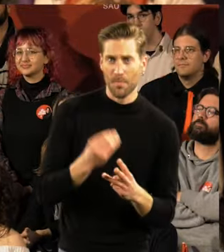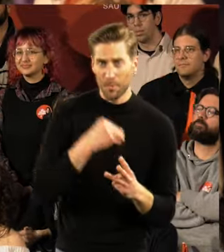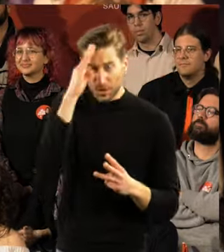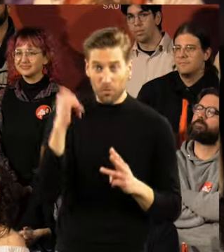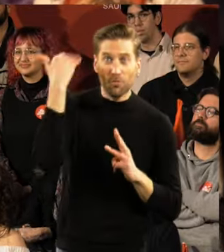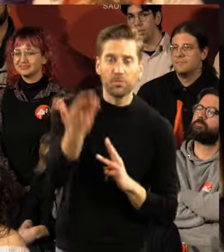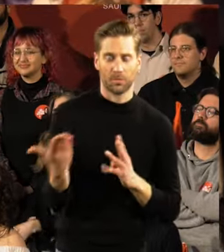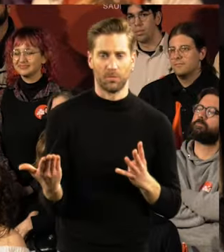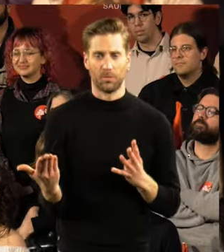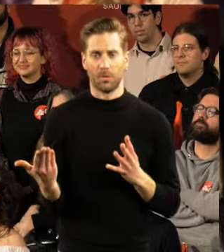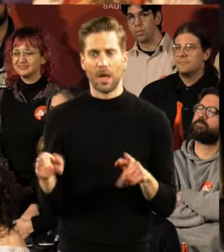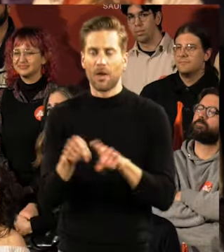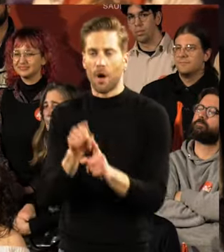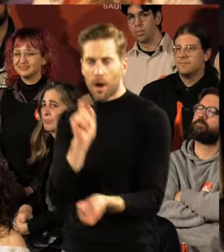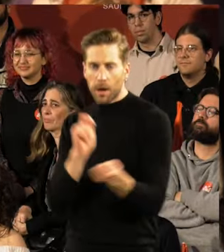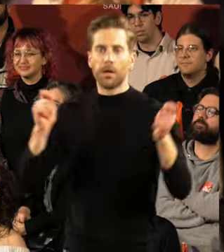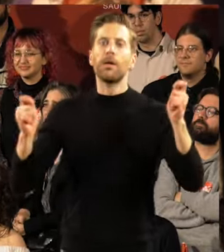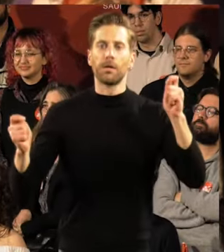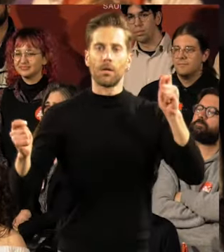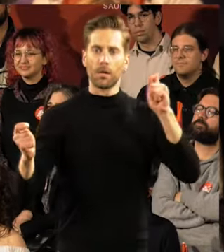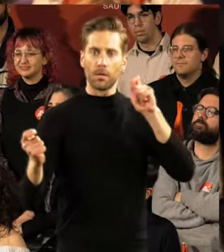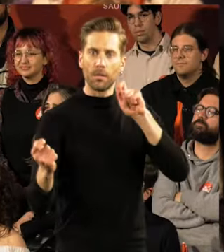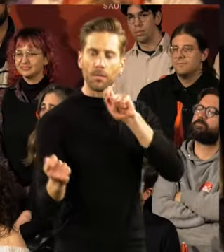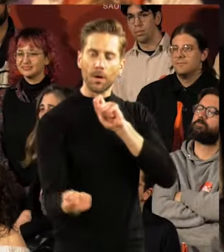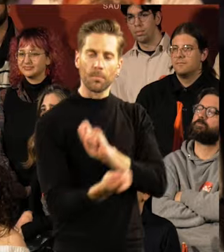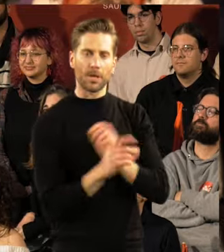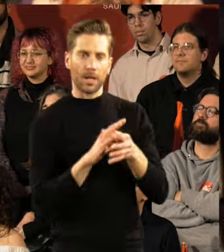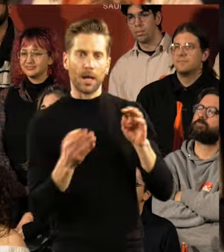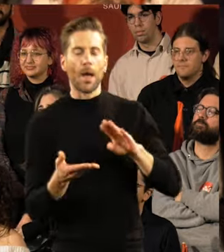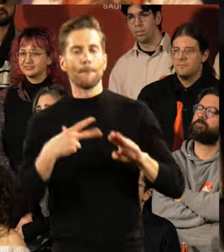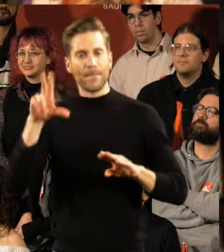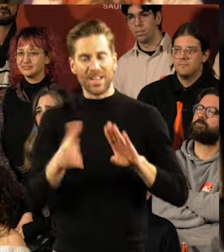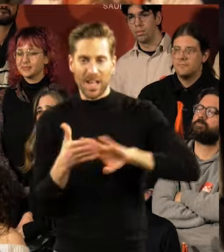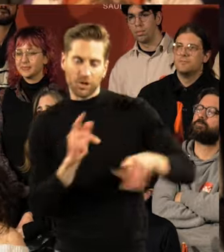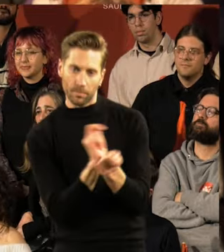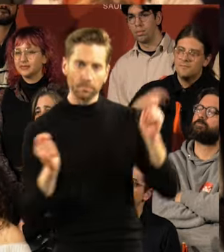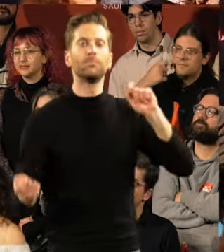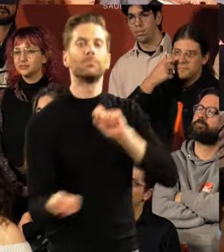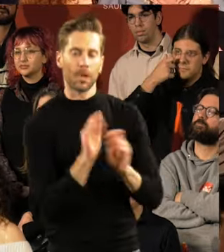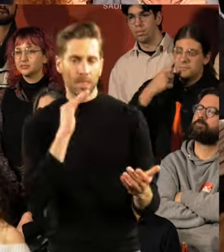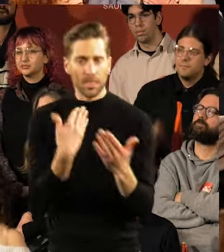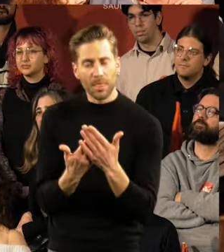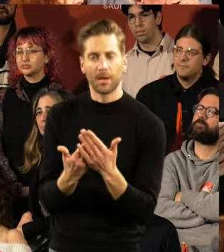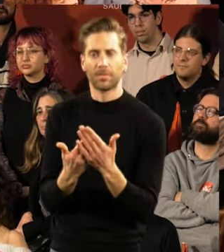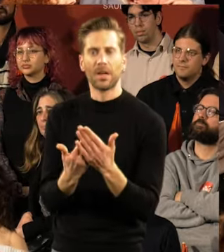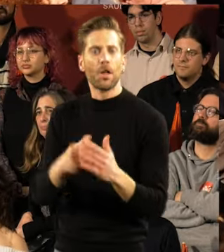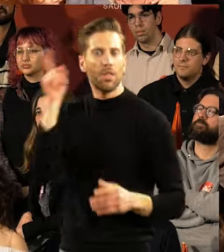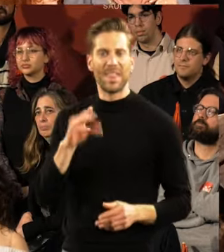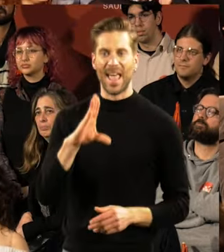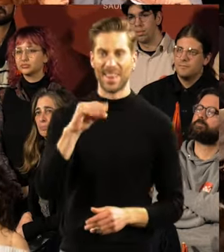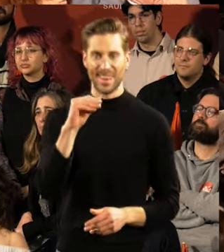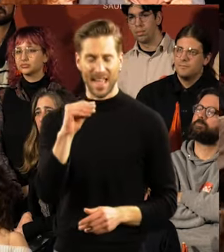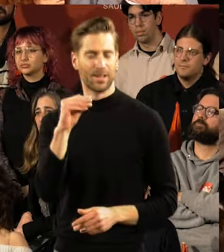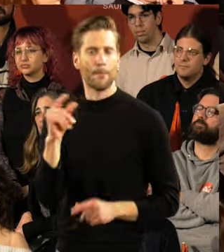futuro. É uma viragem, é para uma viragem à esquerda no país. E esse futuro começa no dia 10 de